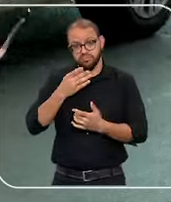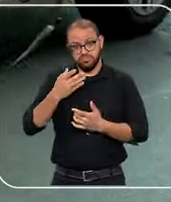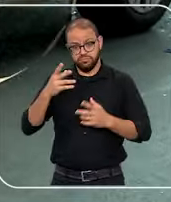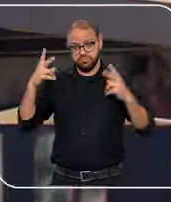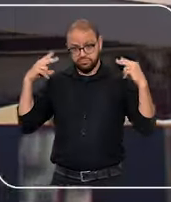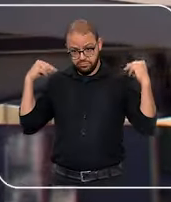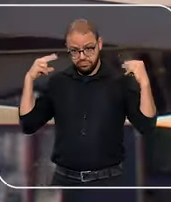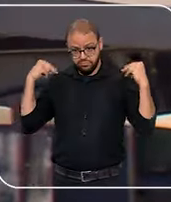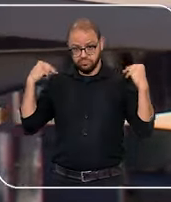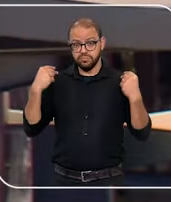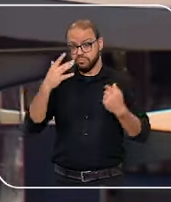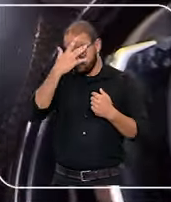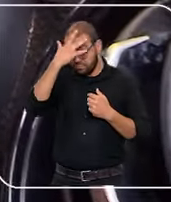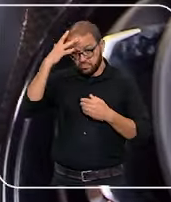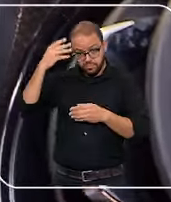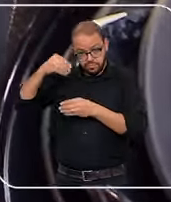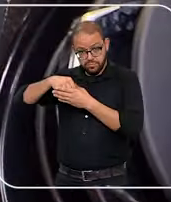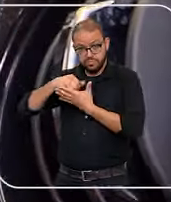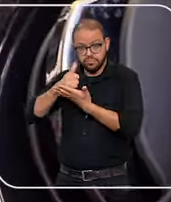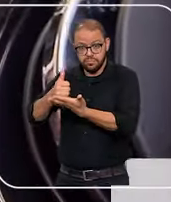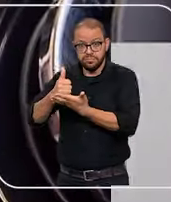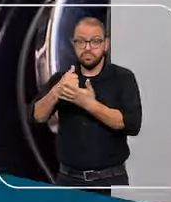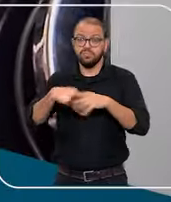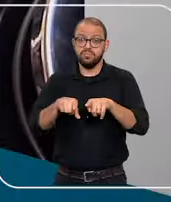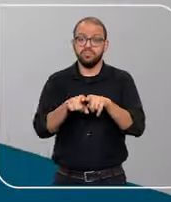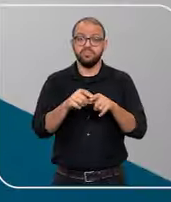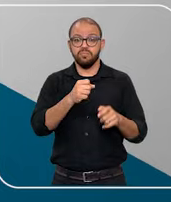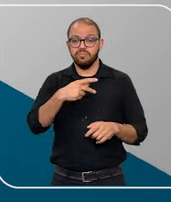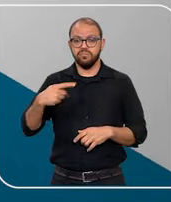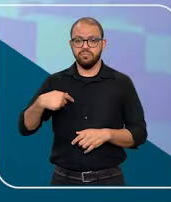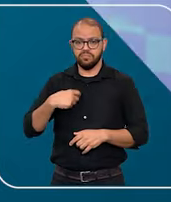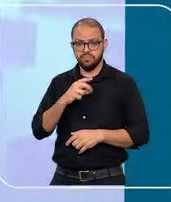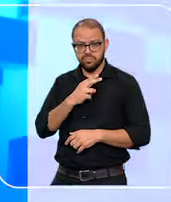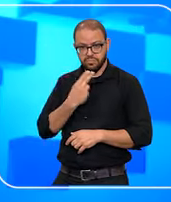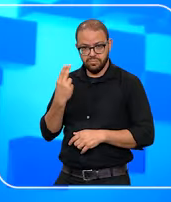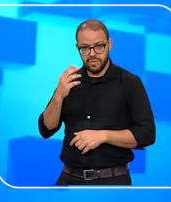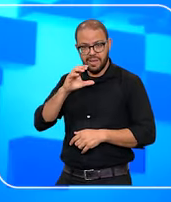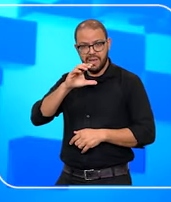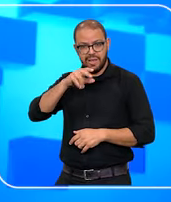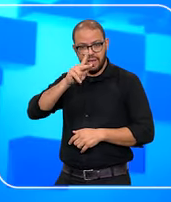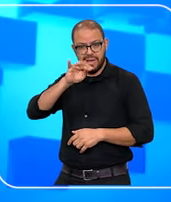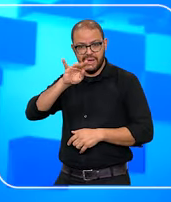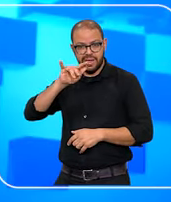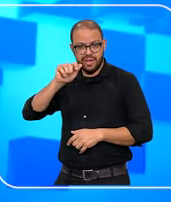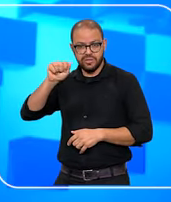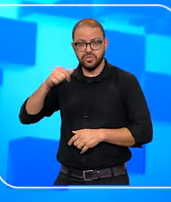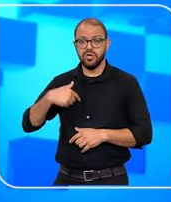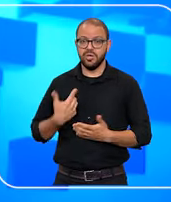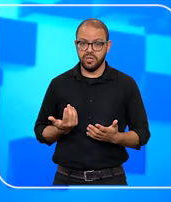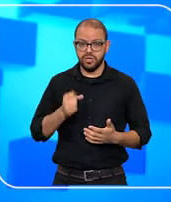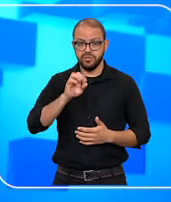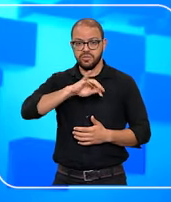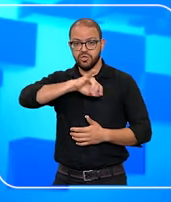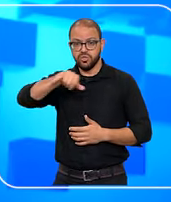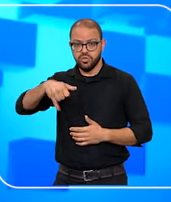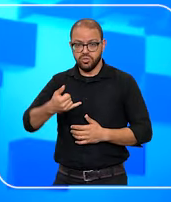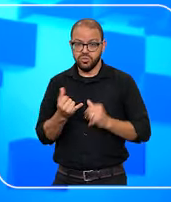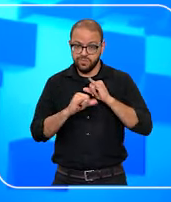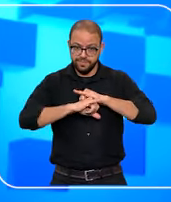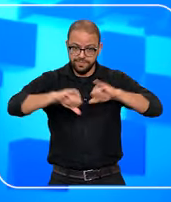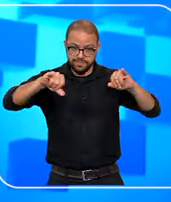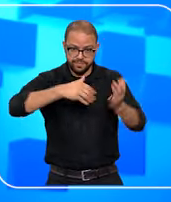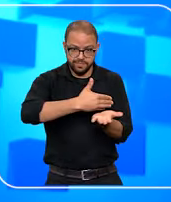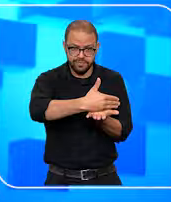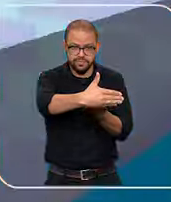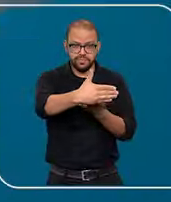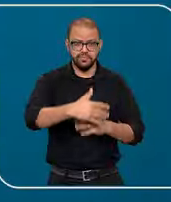entre motoristas, passageiros e plataformas. Eu sou Kátia Gomes e o STJ Notícias está no